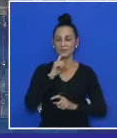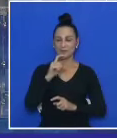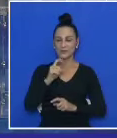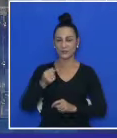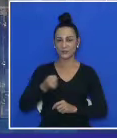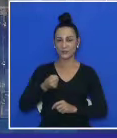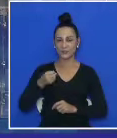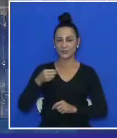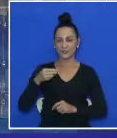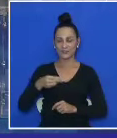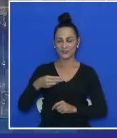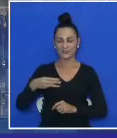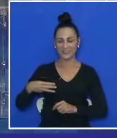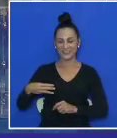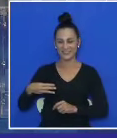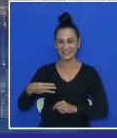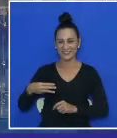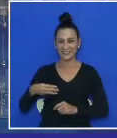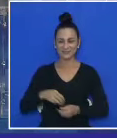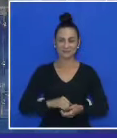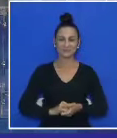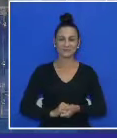23. Verde, 23.